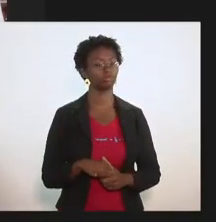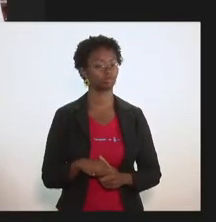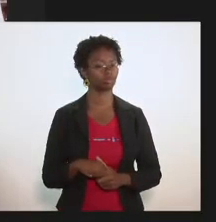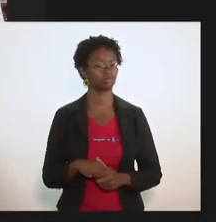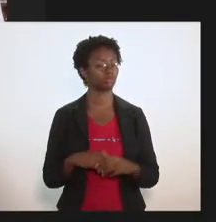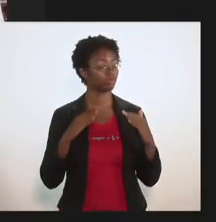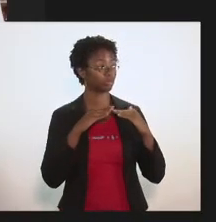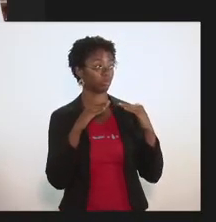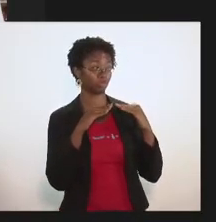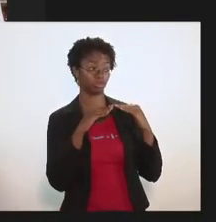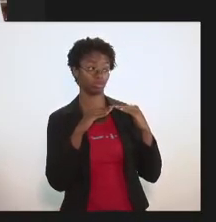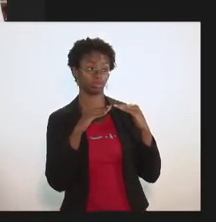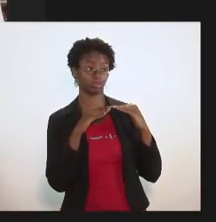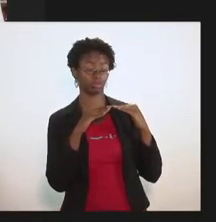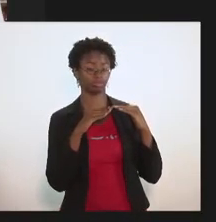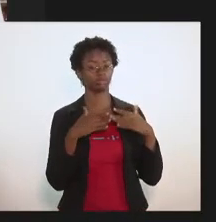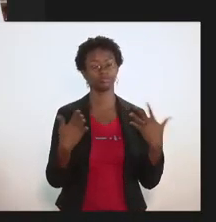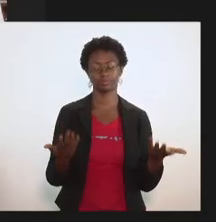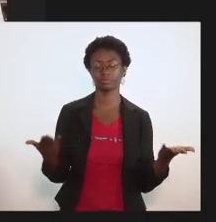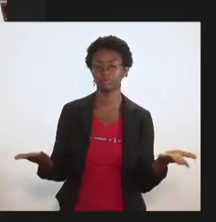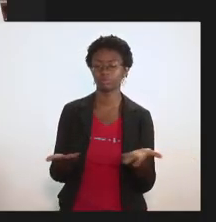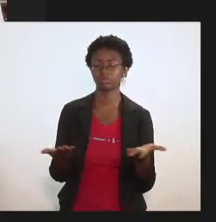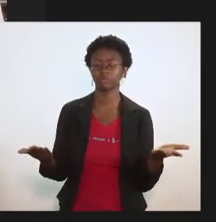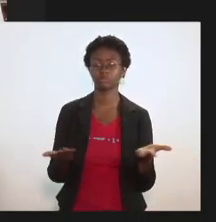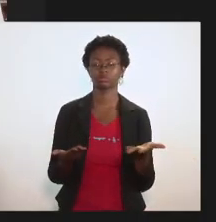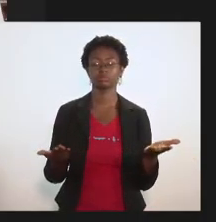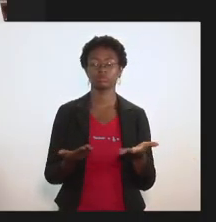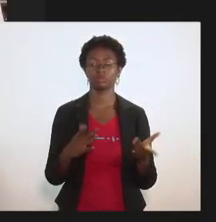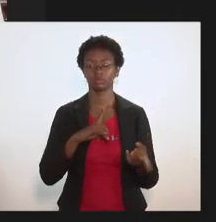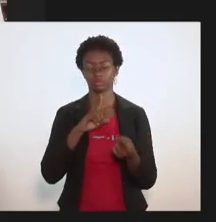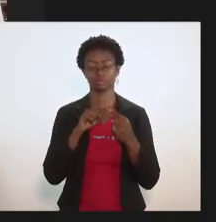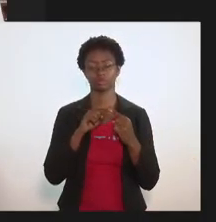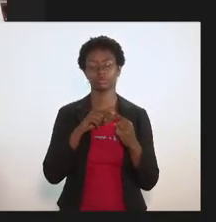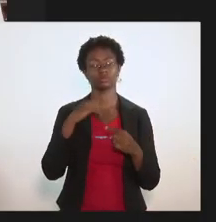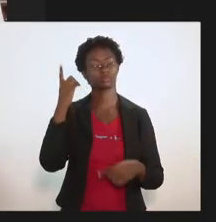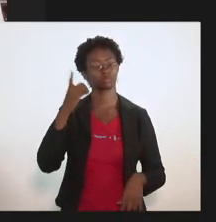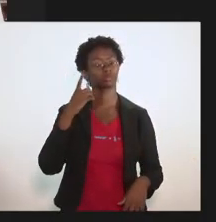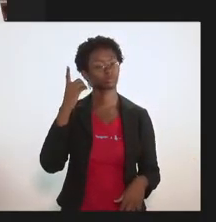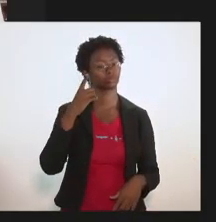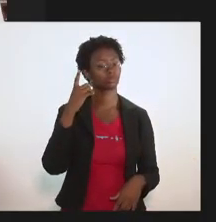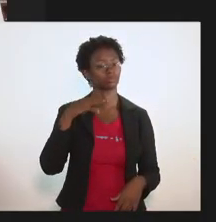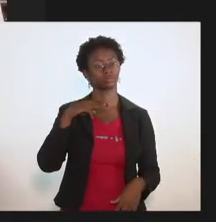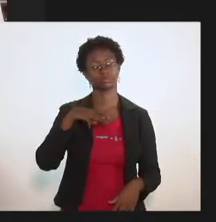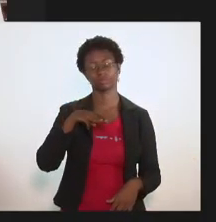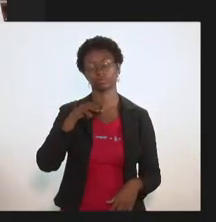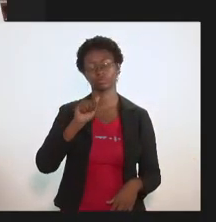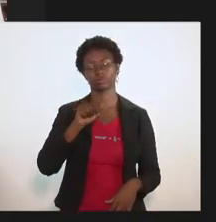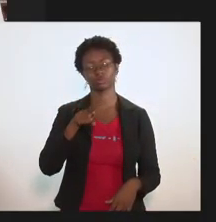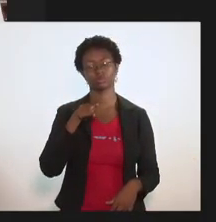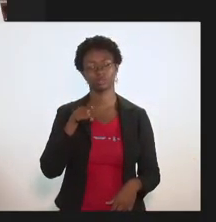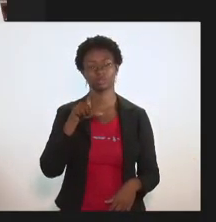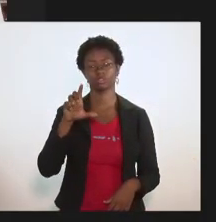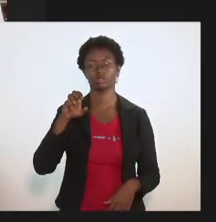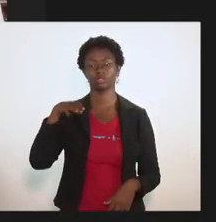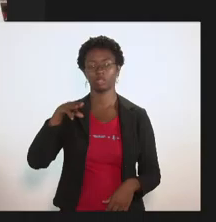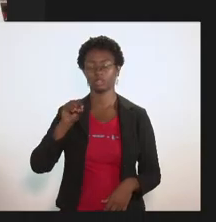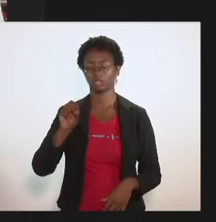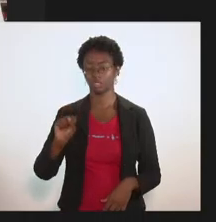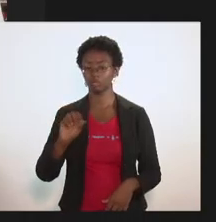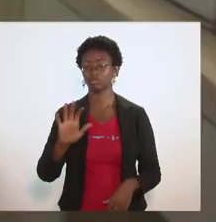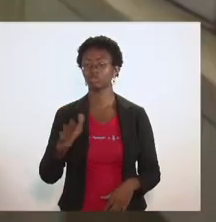esse artigo que o senhor se refere só está complementando. Então, não há problema nenhum. Pode